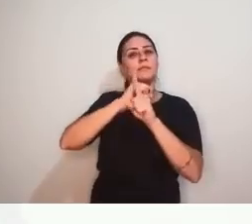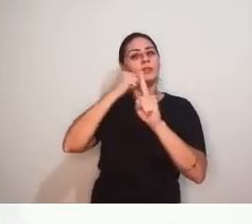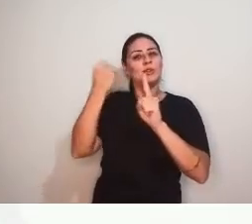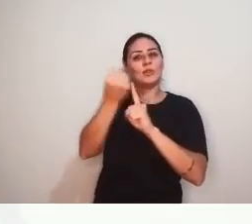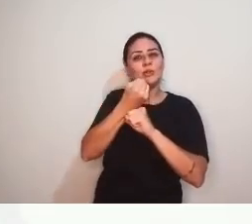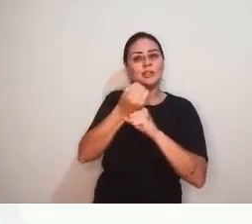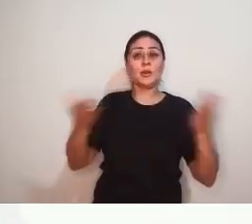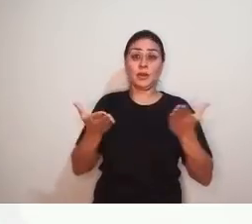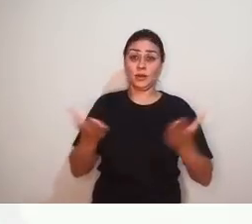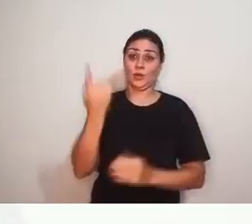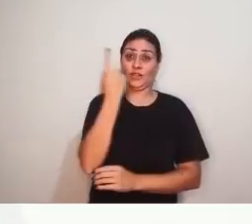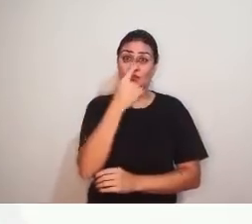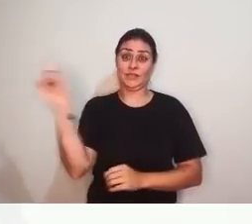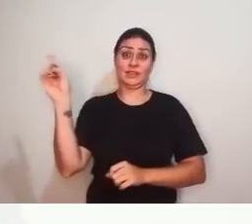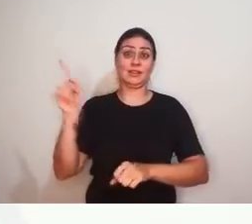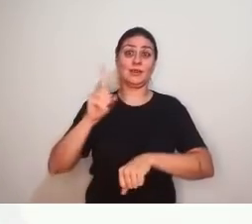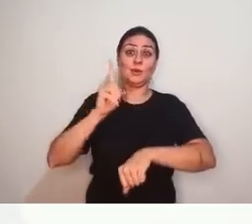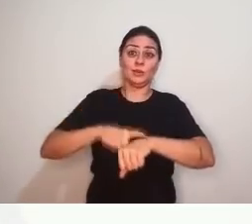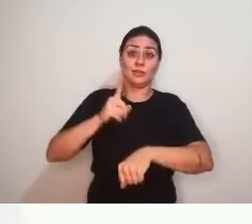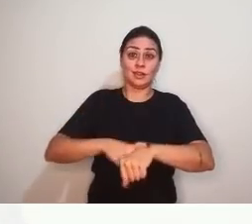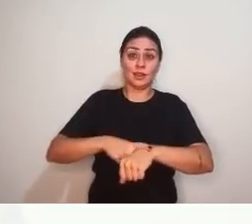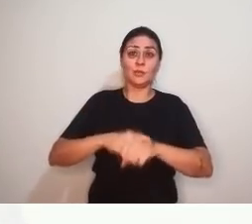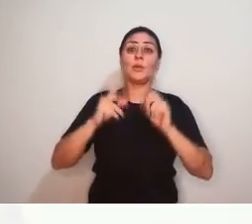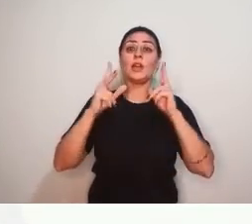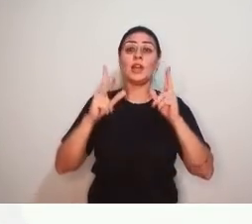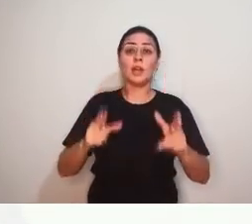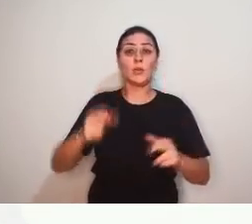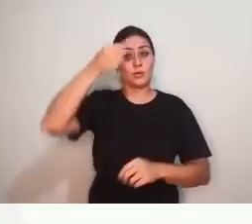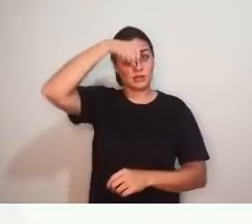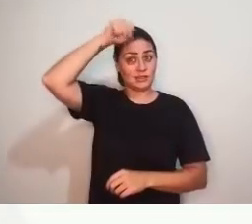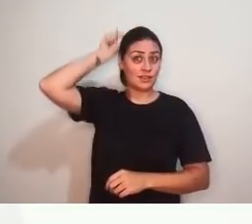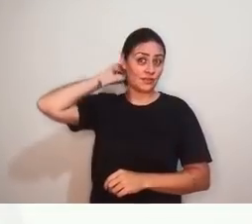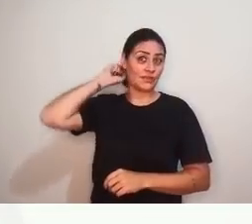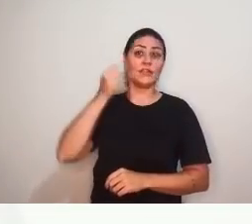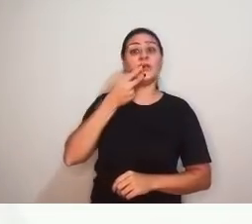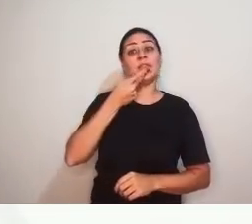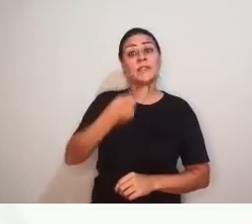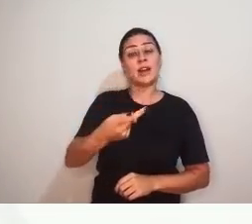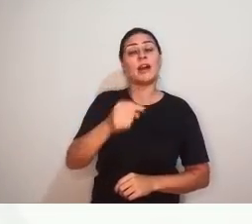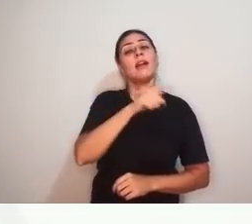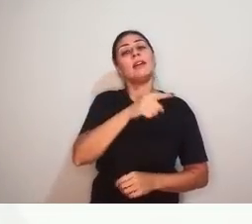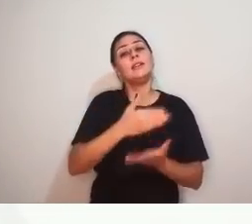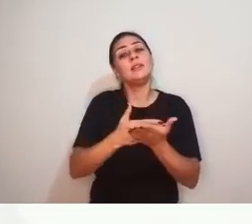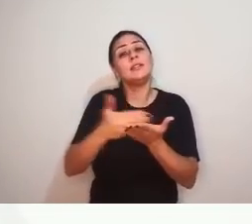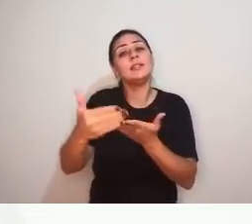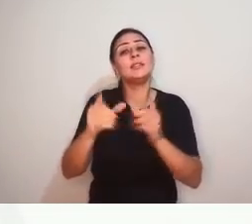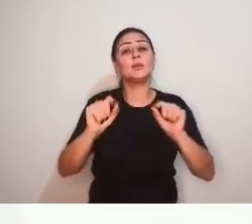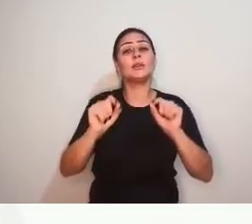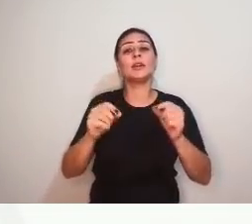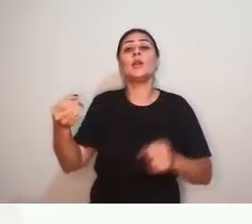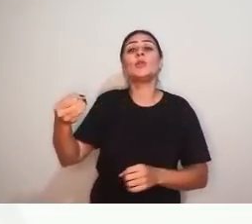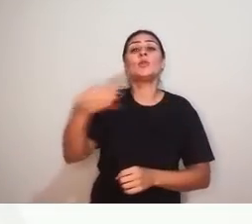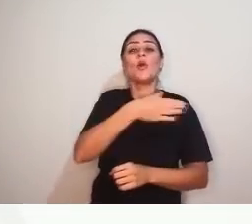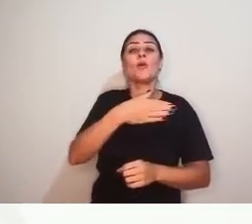prática social, quando ela chega nesse momento final, e aí, como é feita a defesa do Saviani, eles passam a